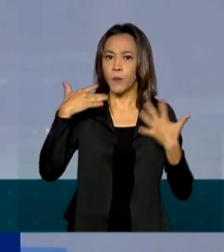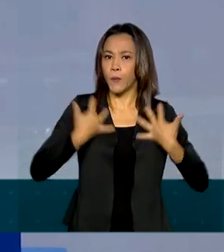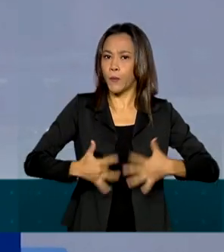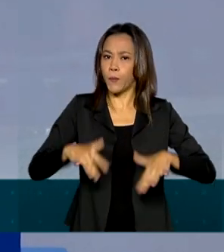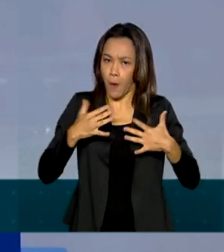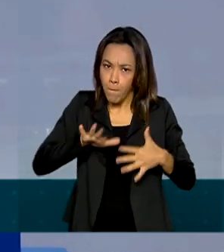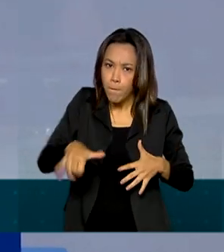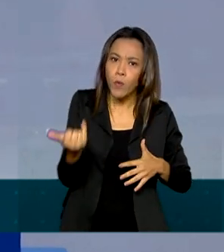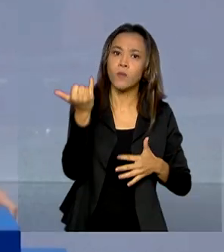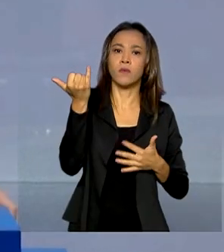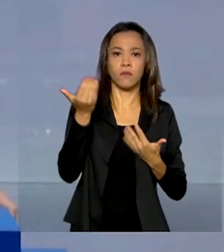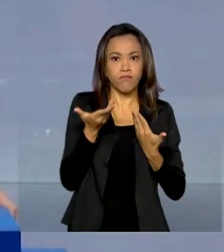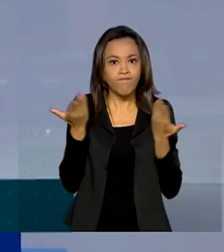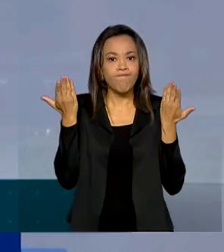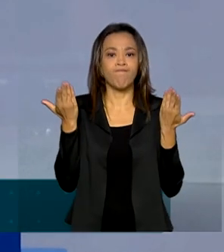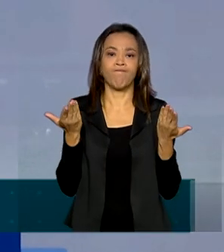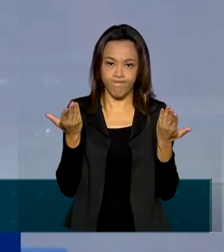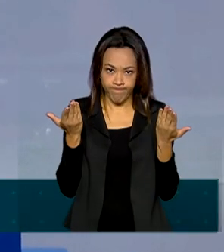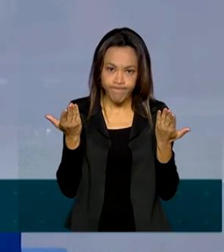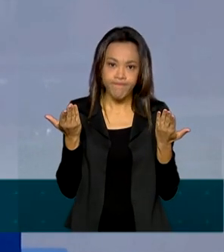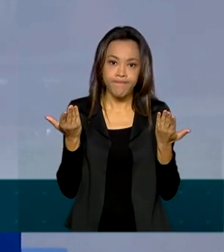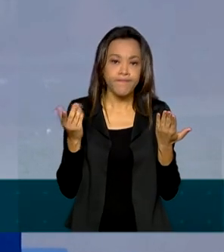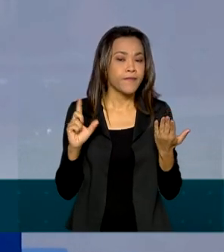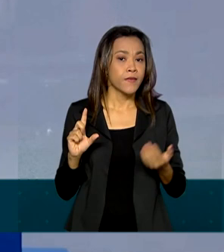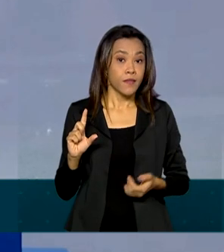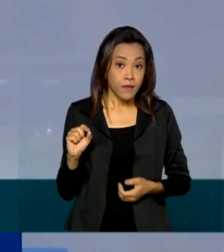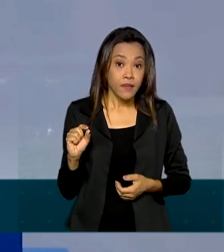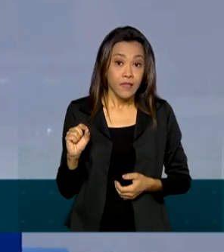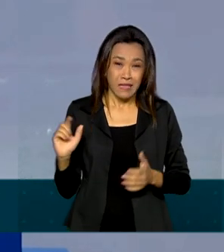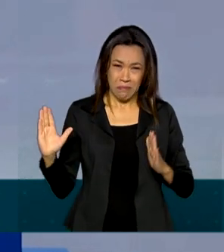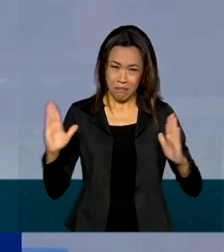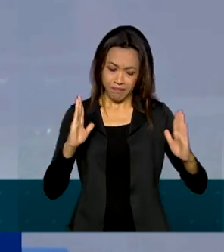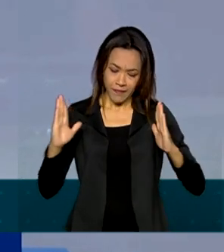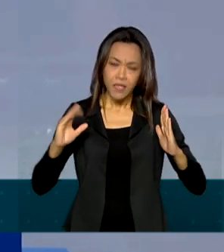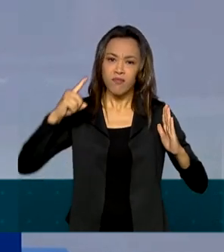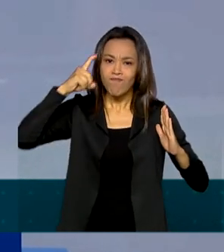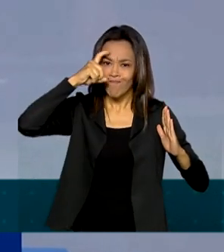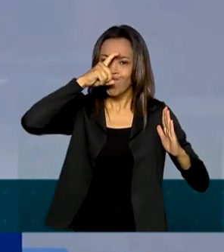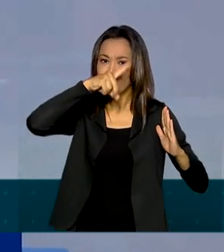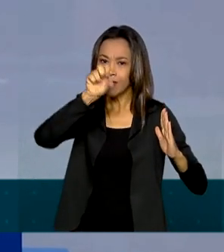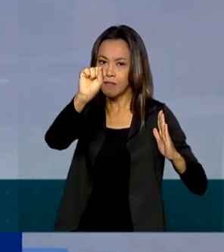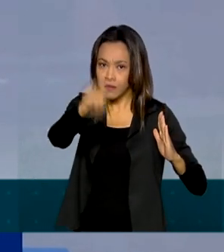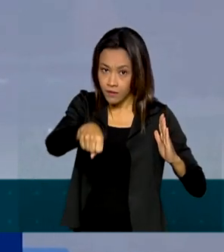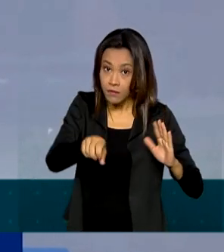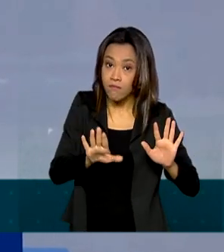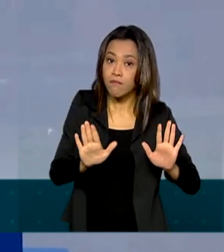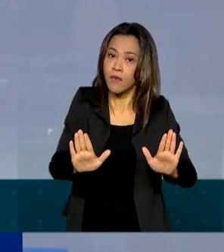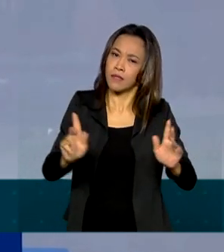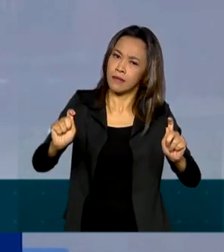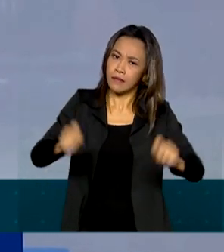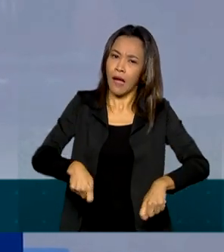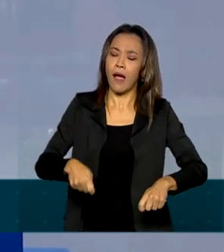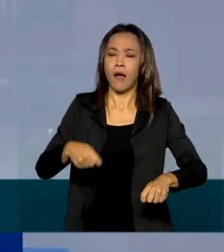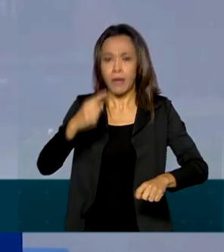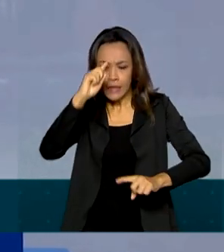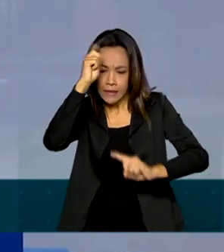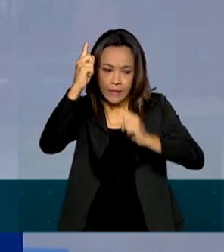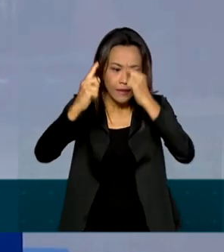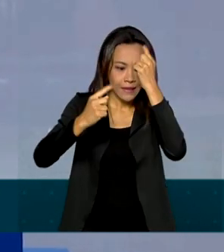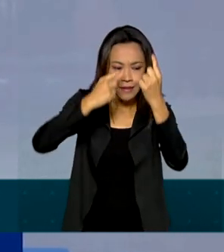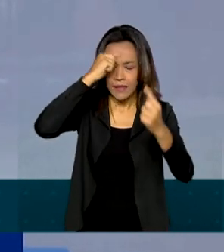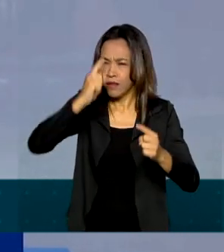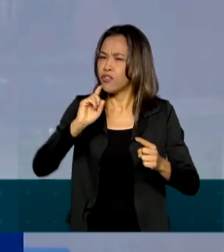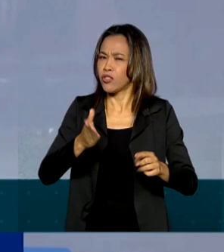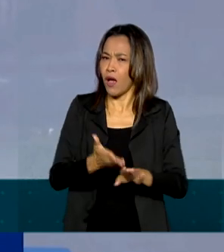rico em oportunidades, que atravessa um momento difícil sim, mas que tem capacidade de se reinventar e fez